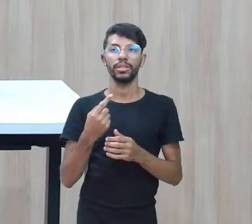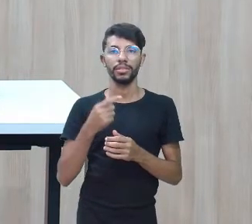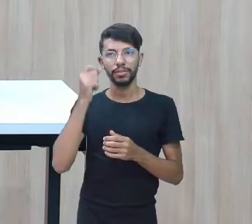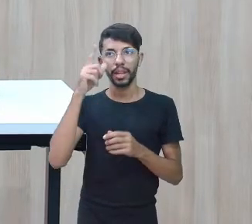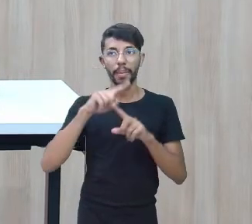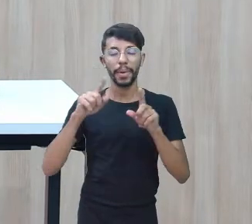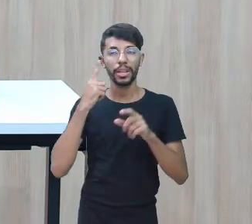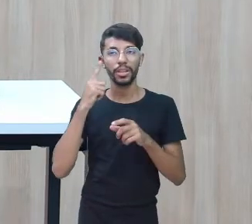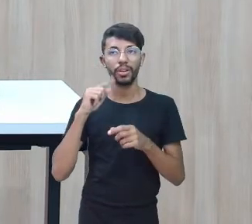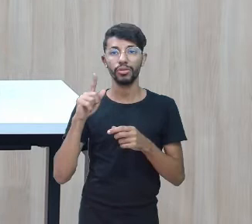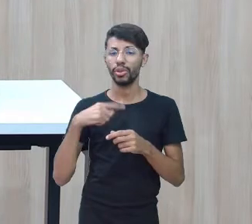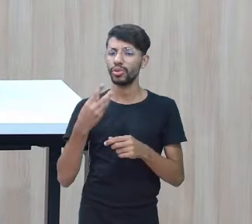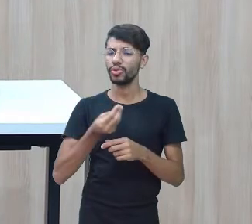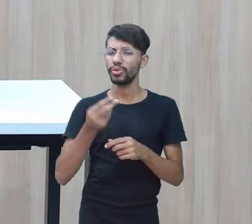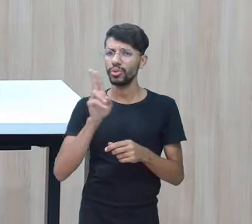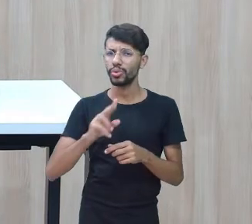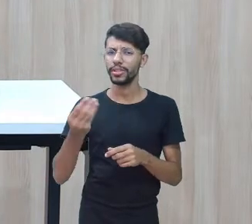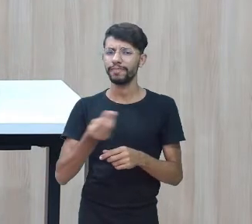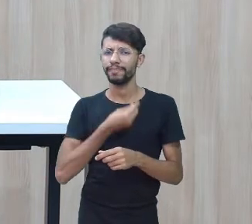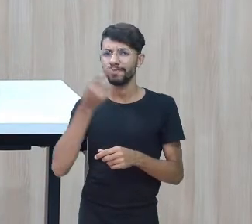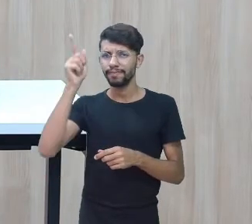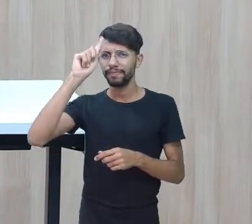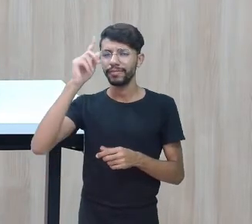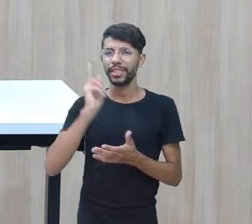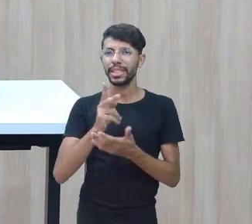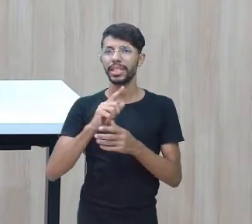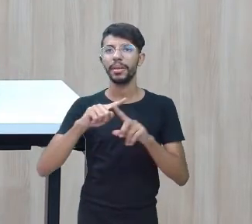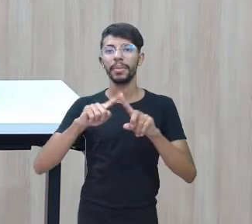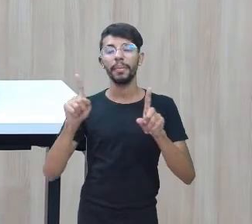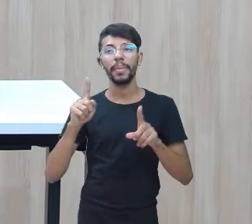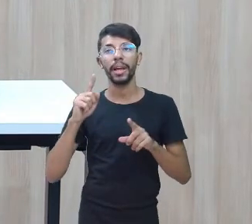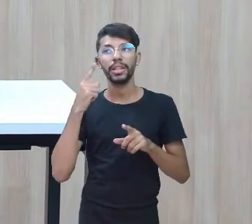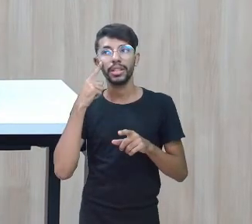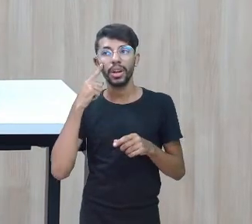Só que perceba que ela é uma variação de alguns